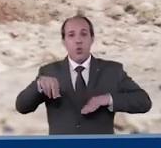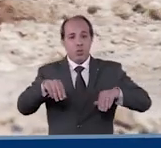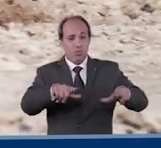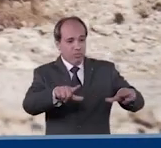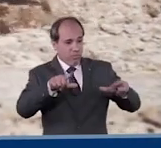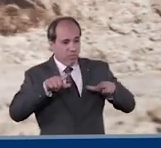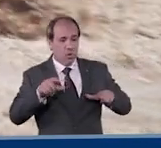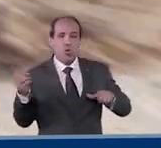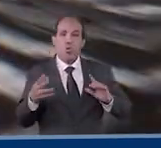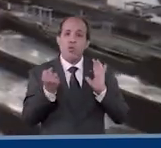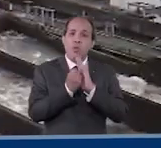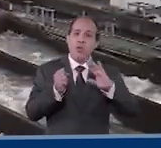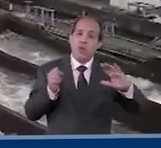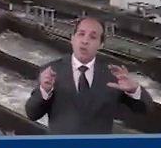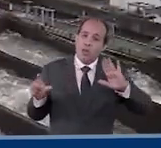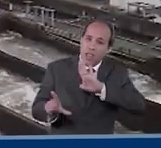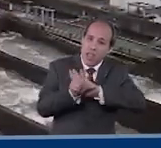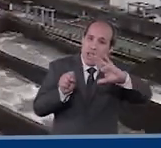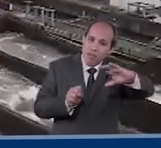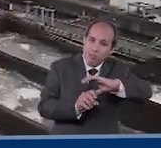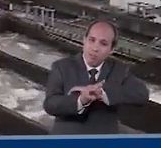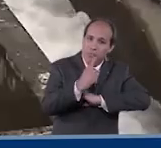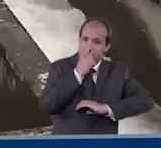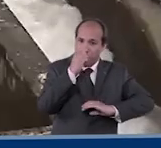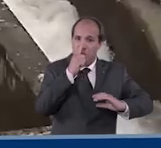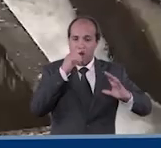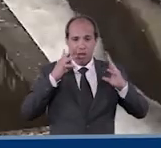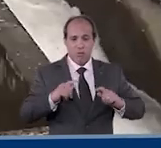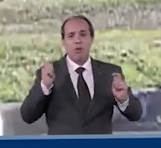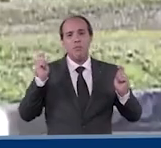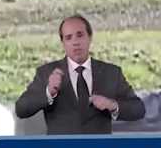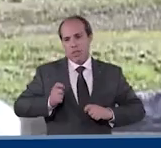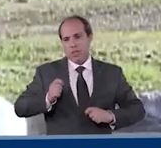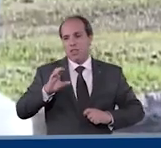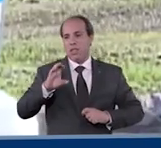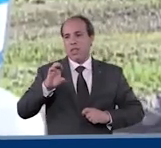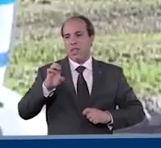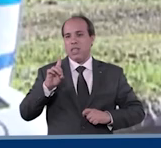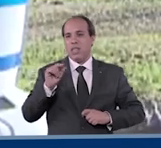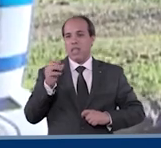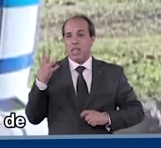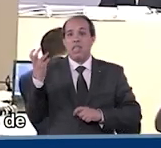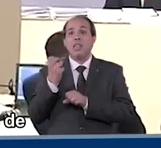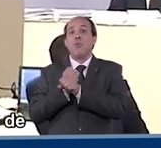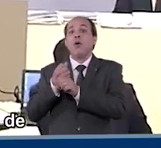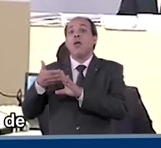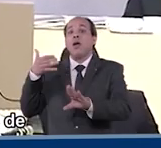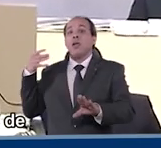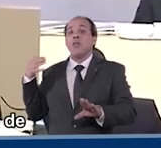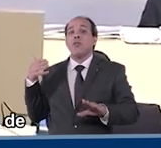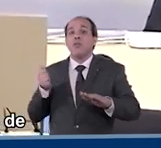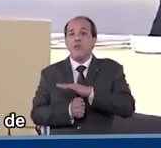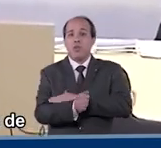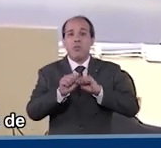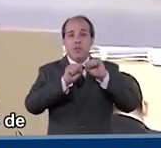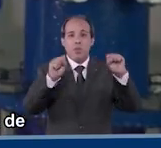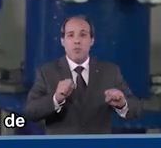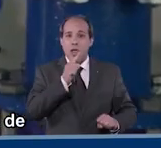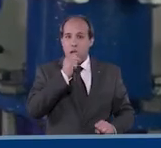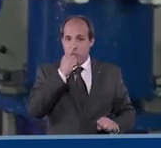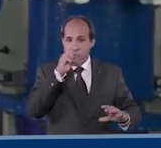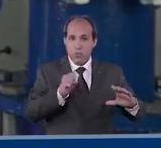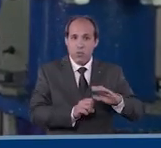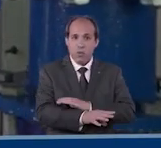título de suas terras. Com o novo marco legal do saneamento, foi possível fazer o leilão da SEDAI. 35 anos de investimento